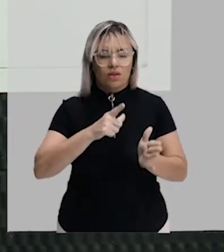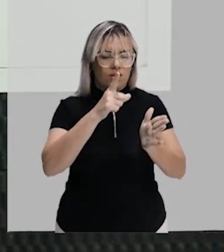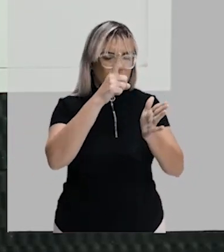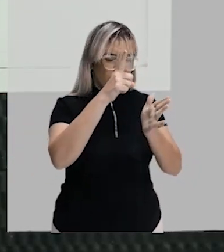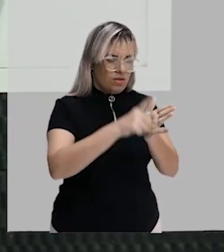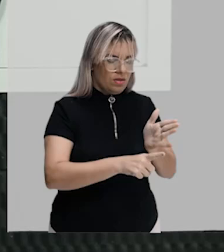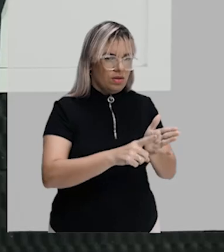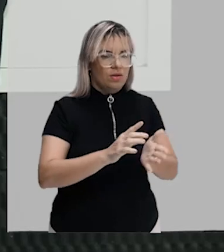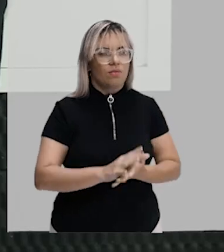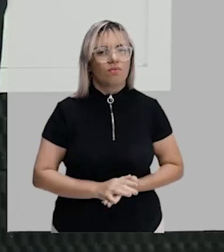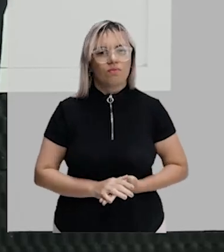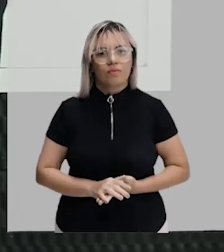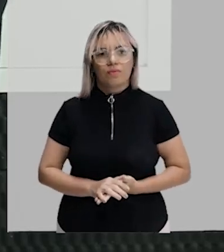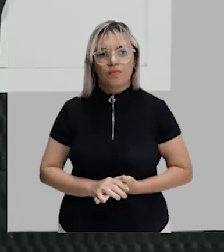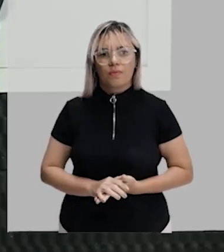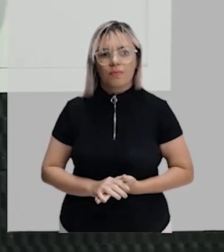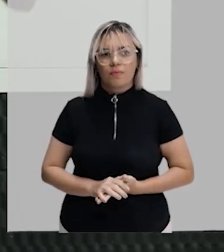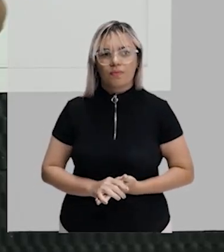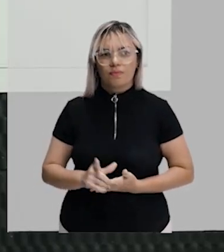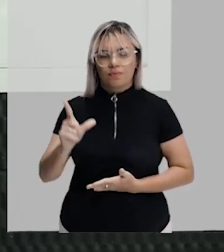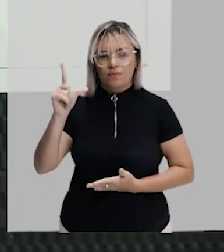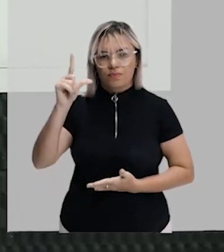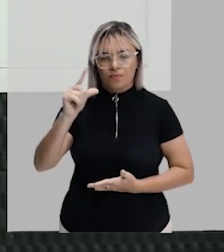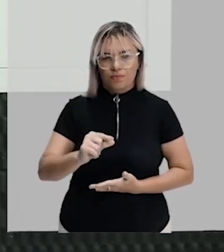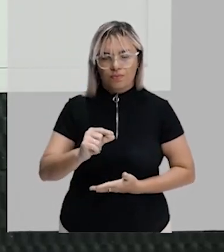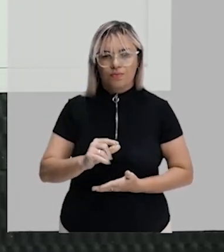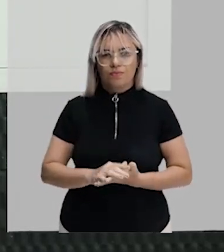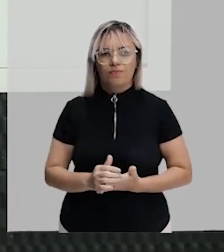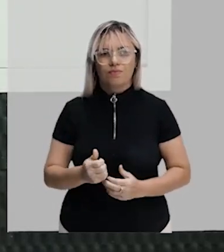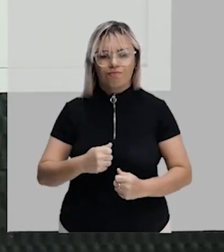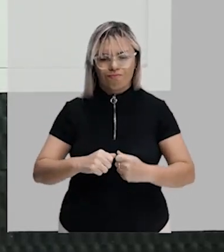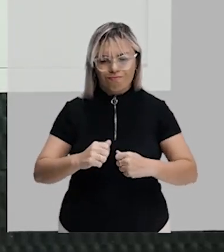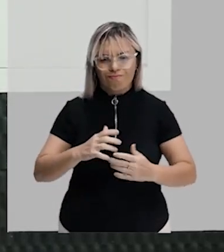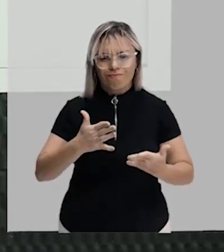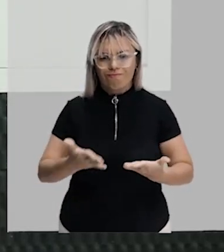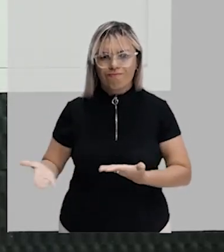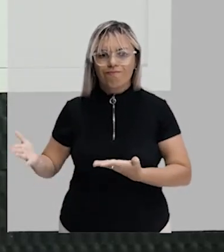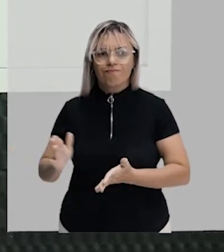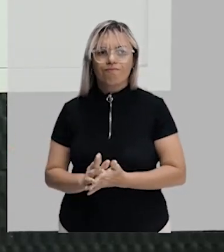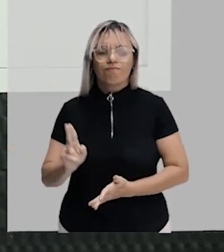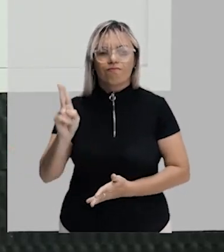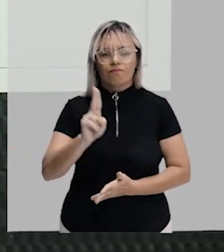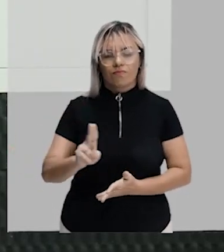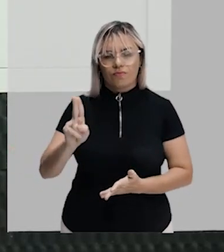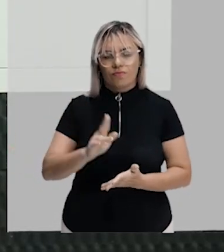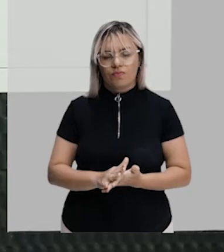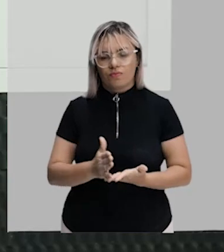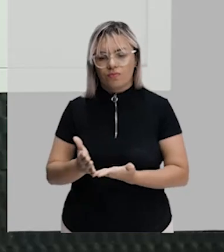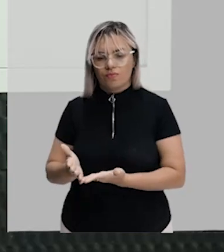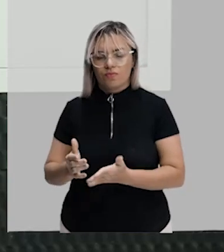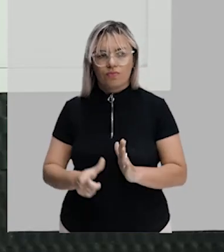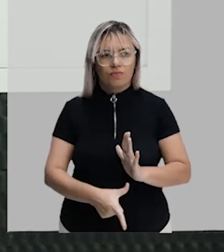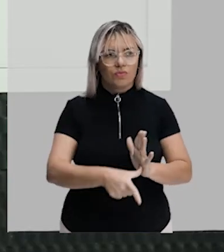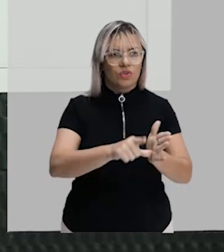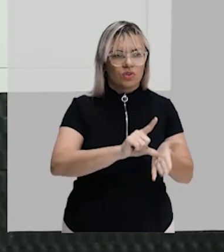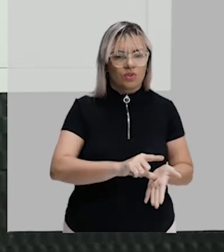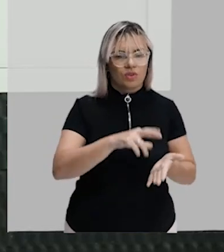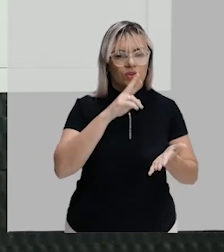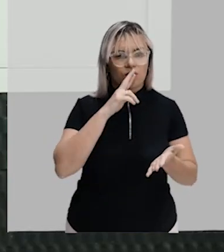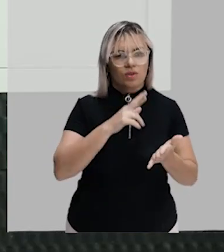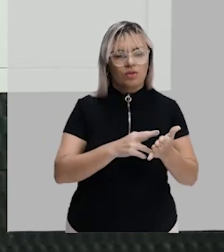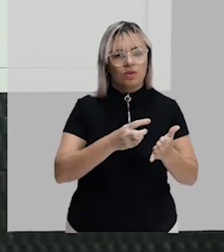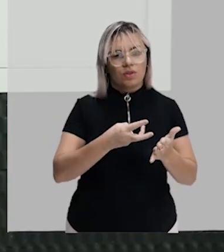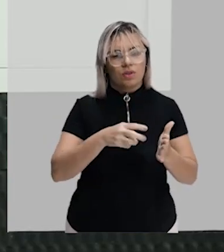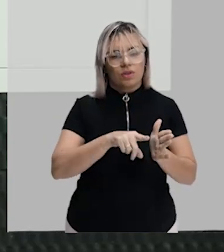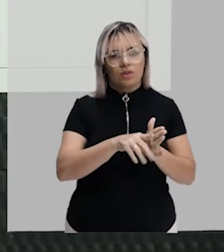uma economia, tá? Então a gente pode fazer usando o mesmo procedimento que a gente respondeu essa questão